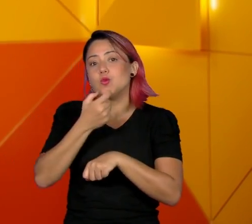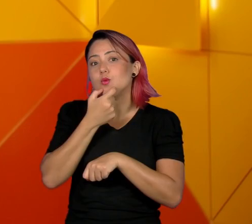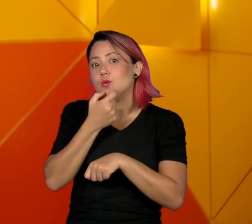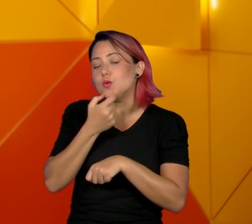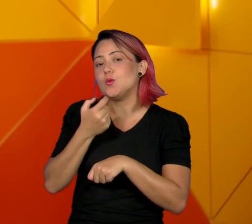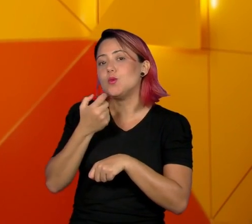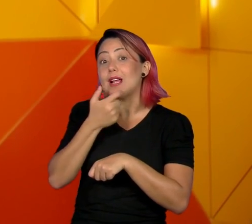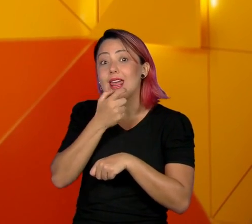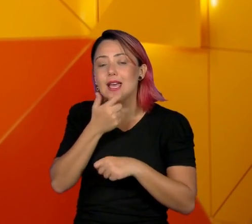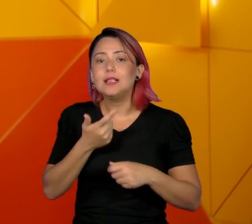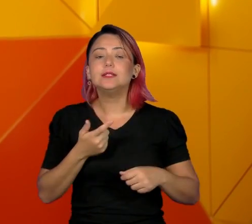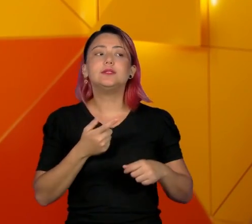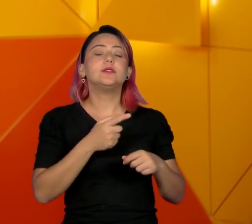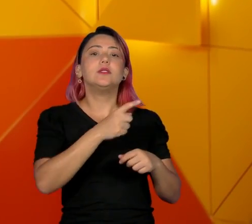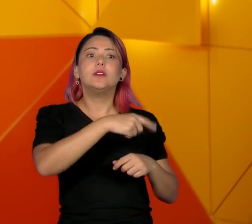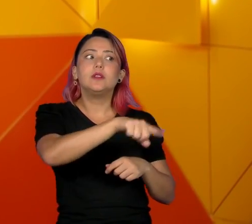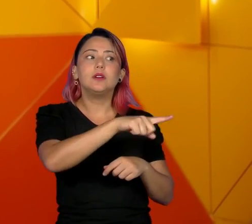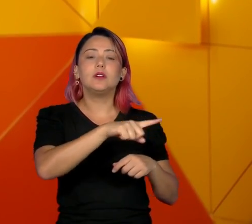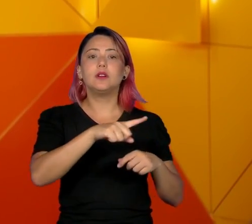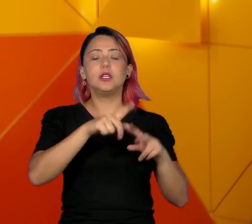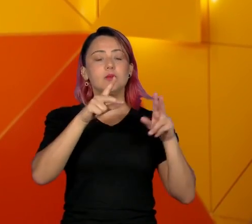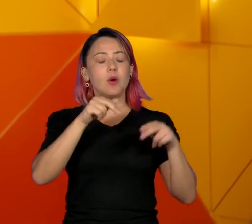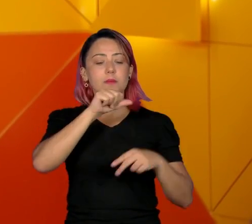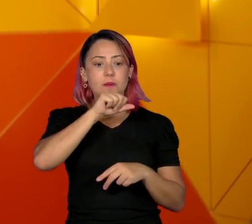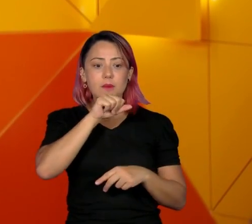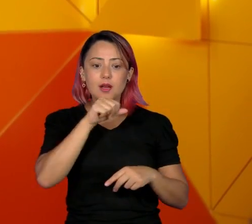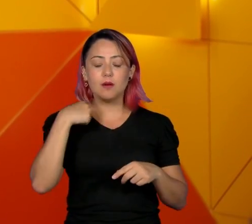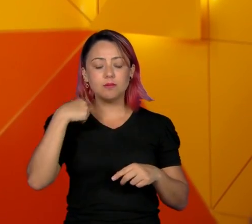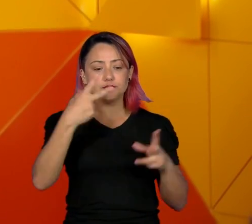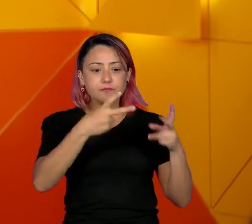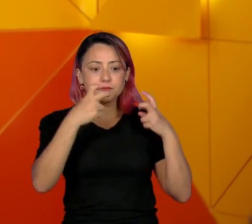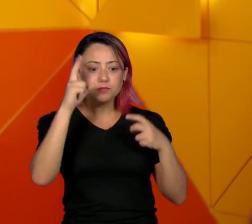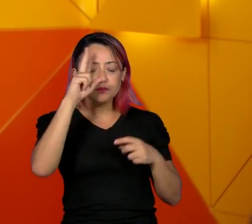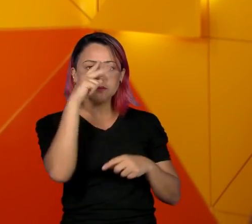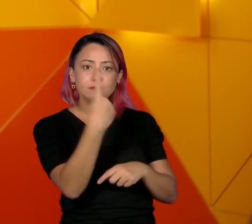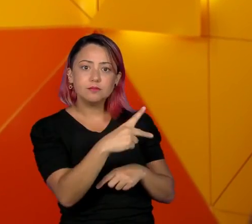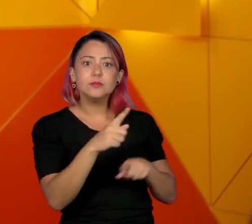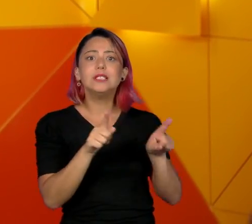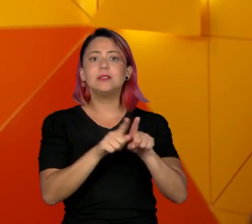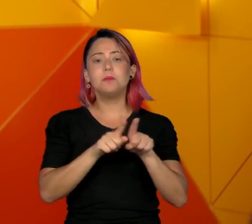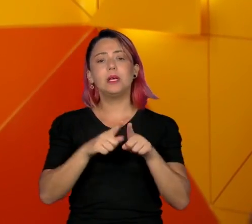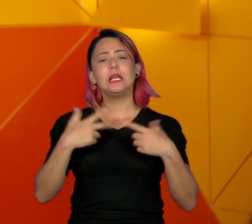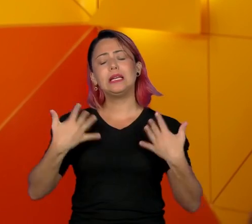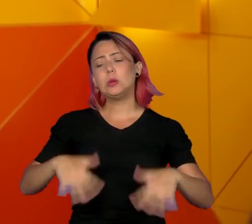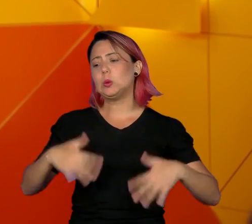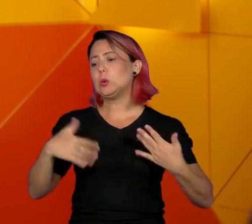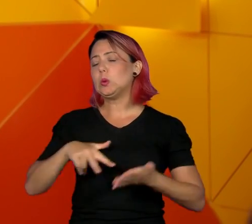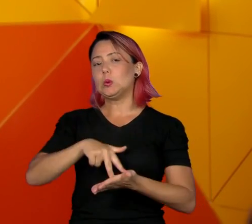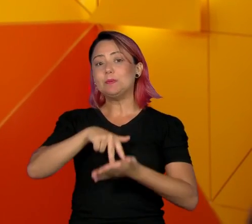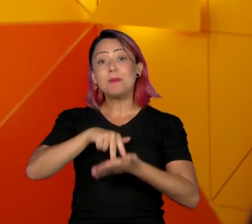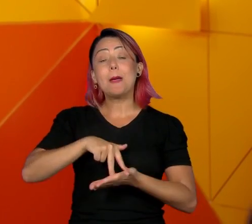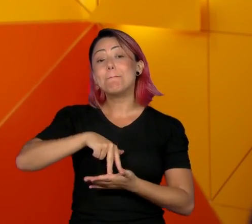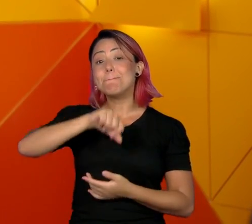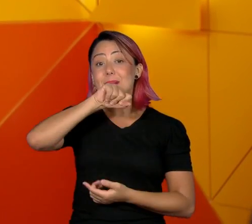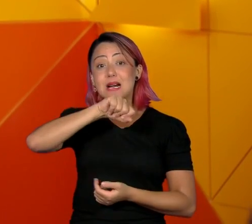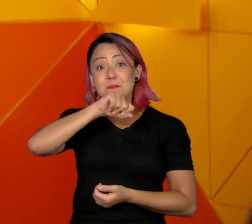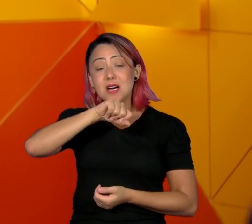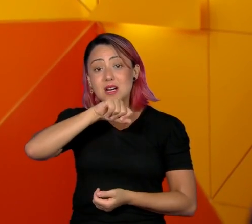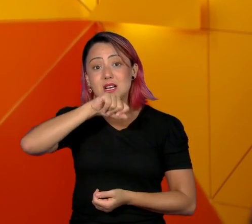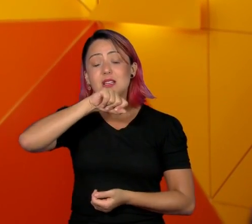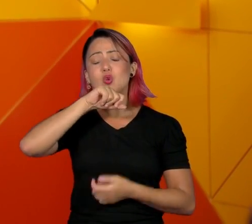eu enxergo aí na história dela, na minha, uma presença muito grande das